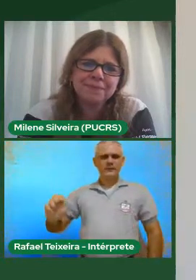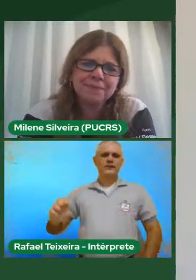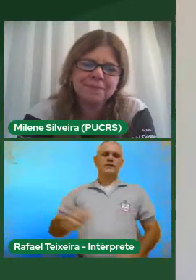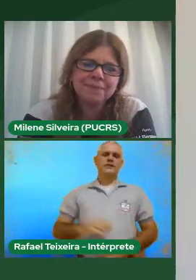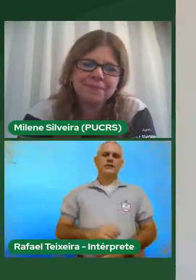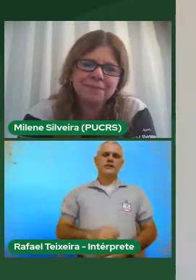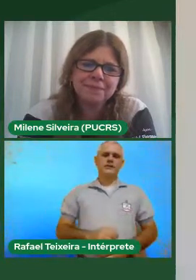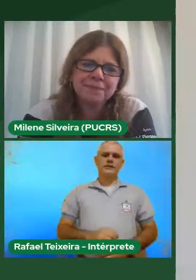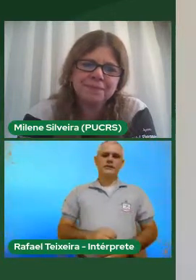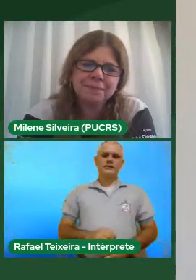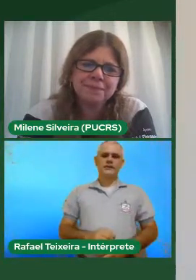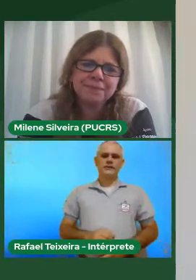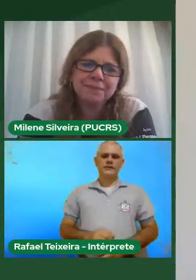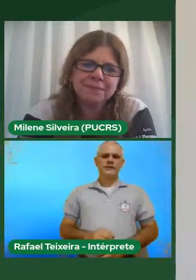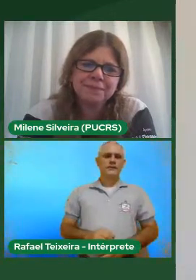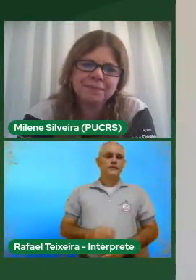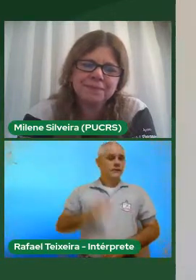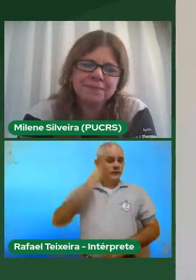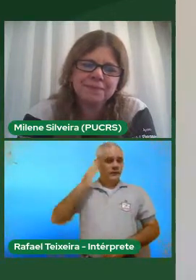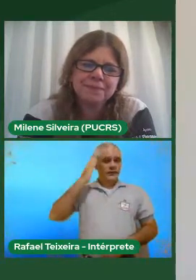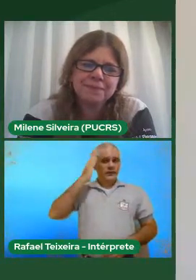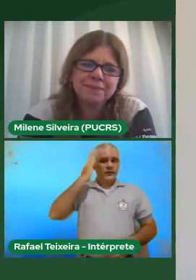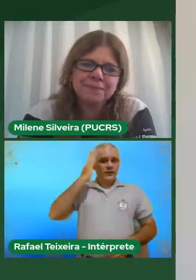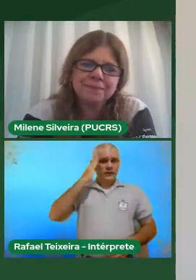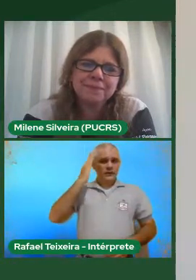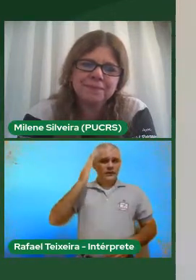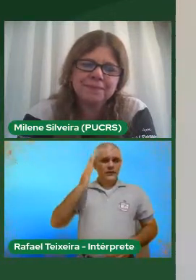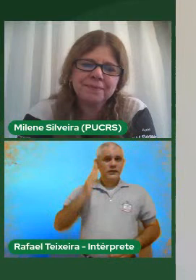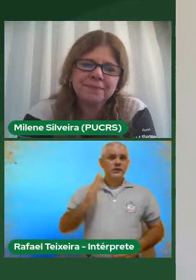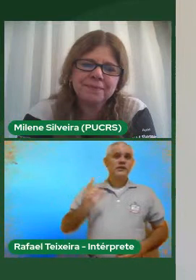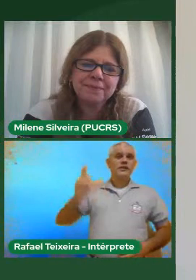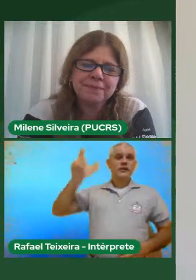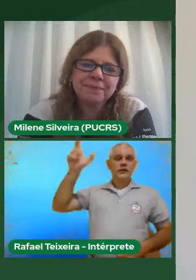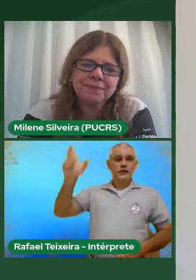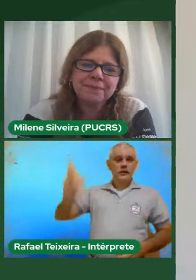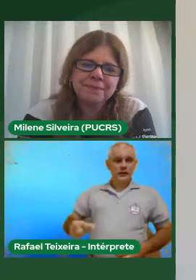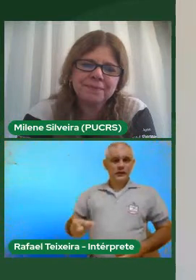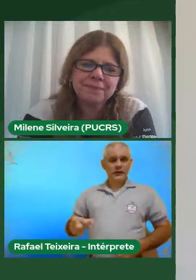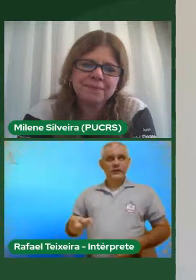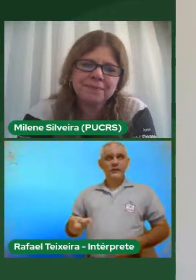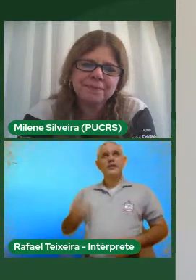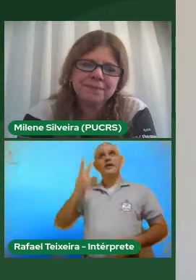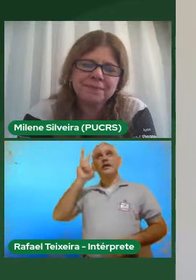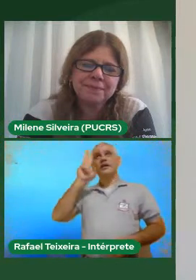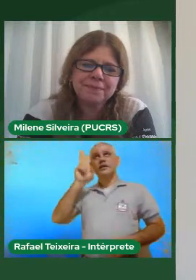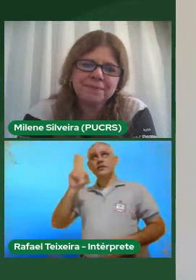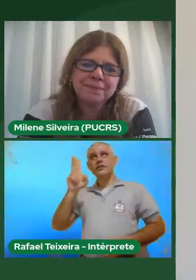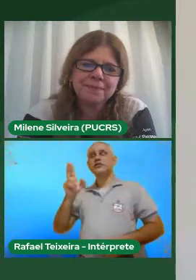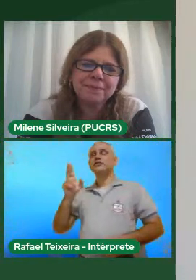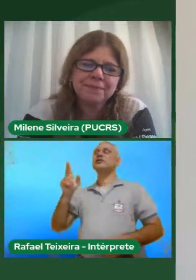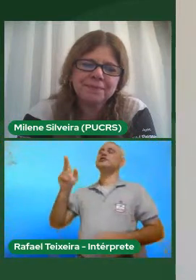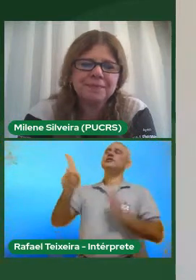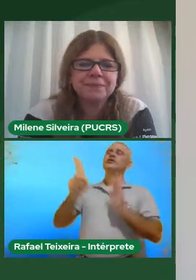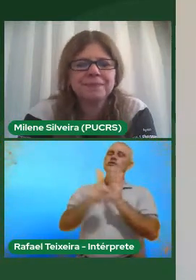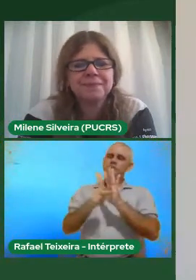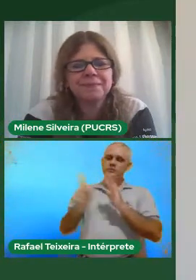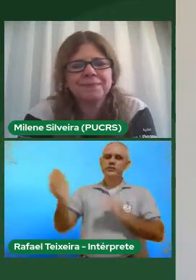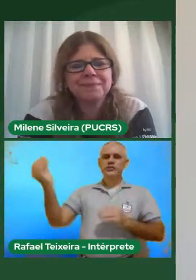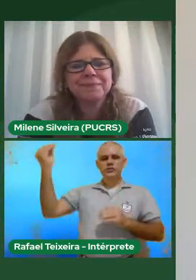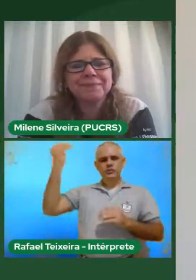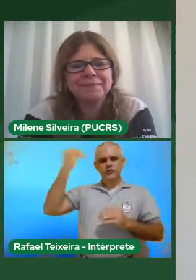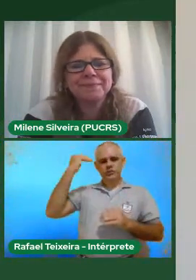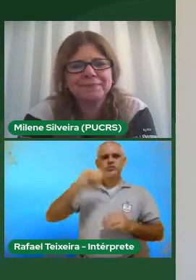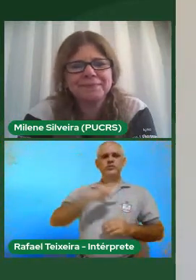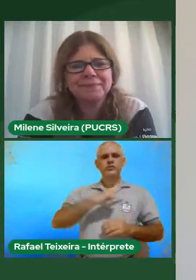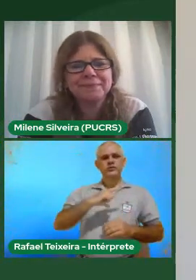vem coroar uma trajetória que, para nós, é parte da nossa história. Por tudo isso, só posso dizer hoje à nossa querida Milene